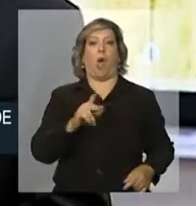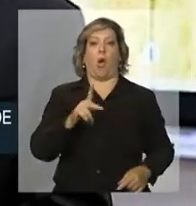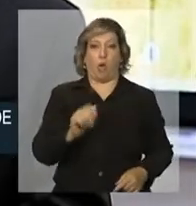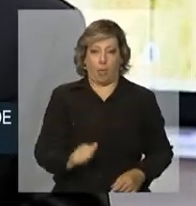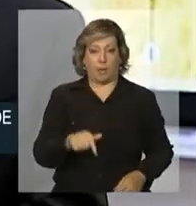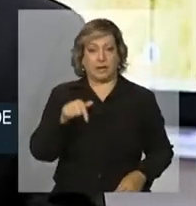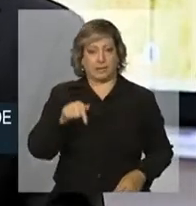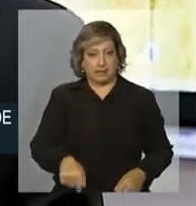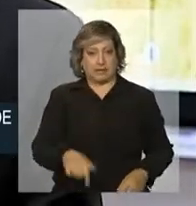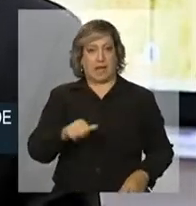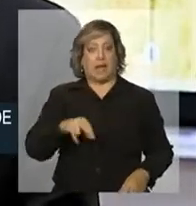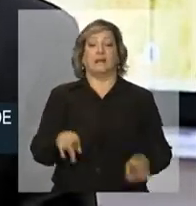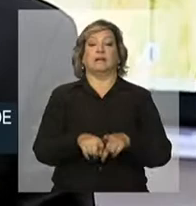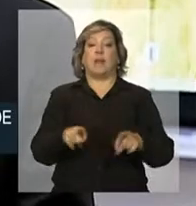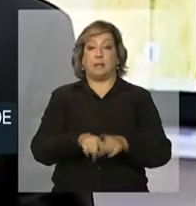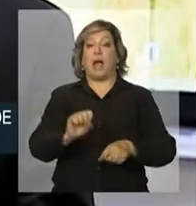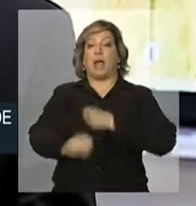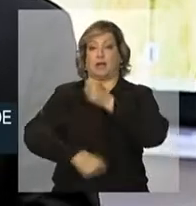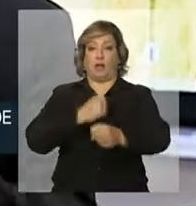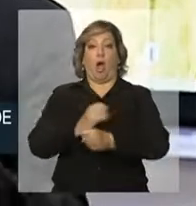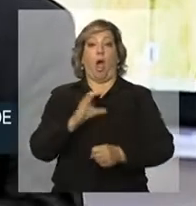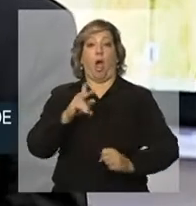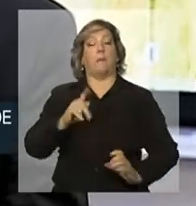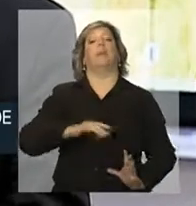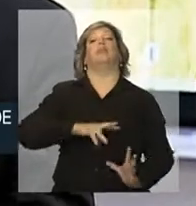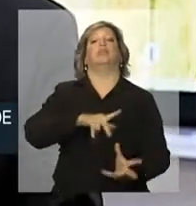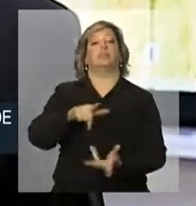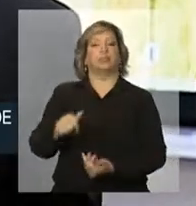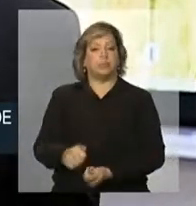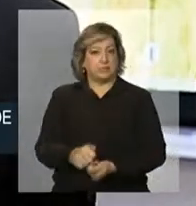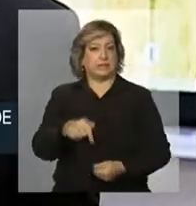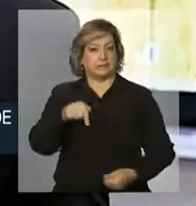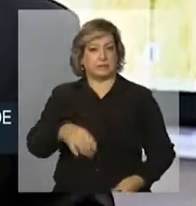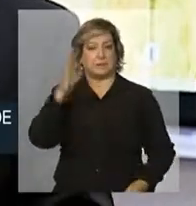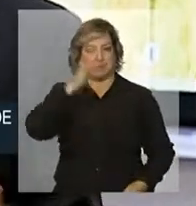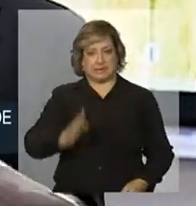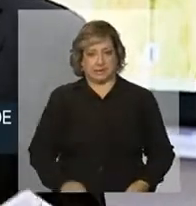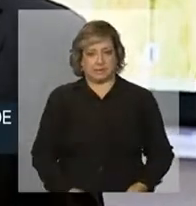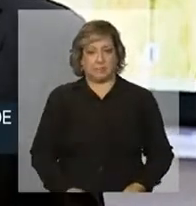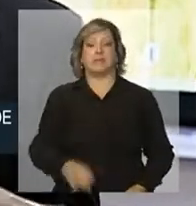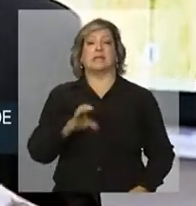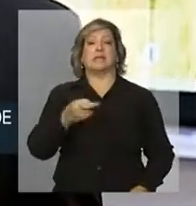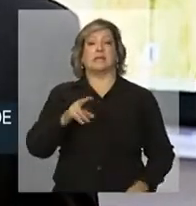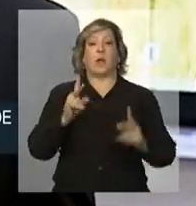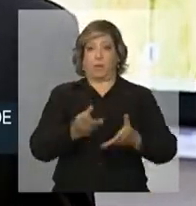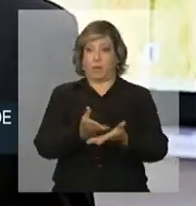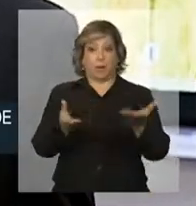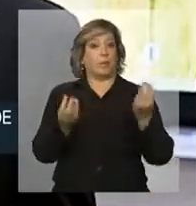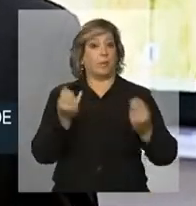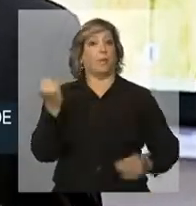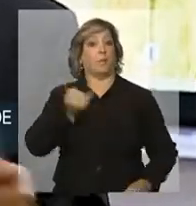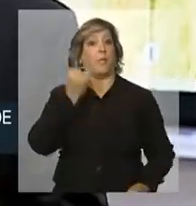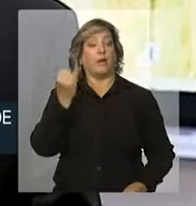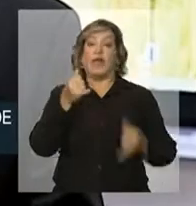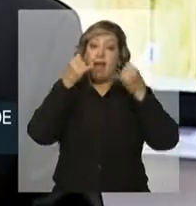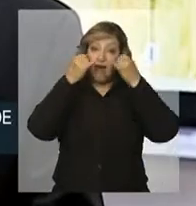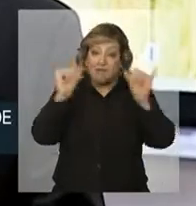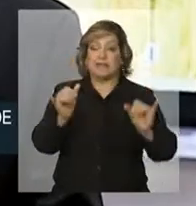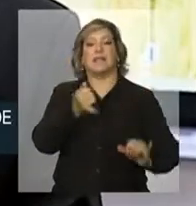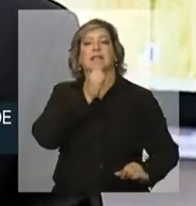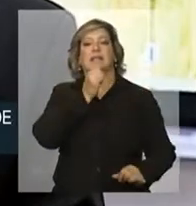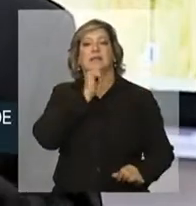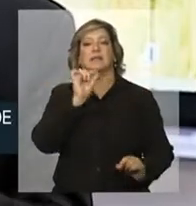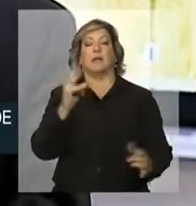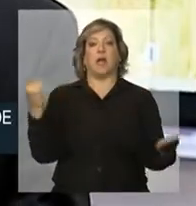neste ano e relativa a Copa do Mundo do ano que vem aqui no Brasil um centro como esse é muito importante para evitar por exemplo